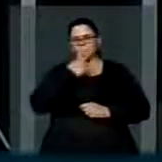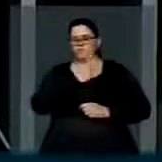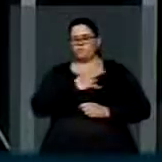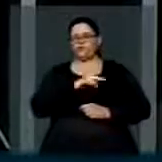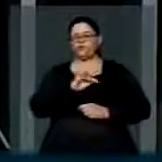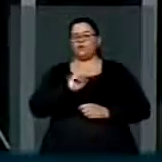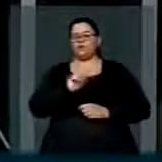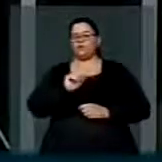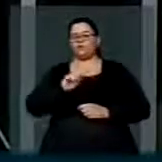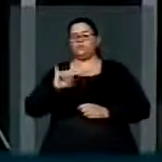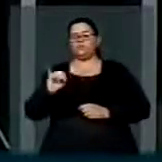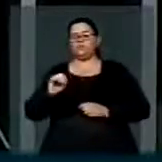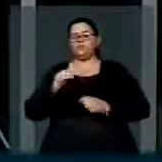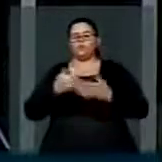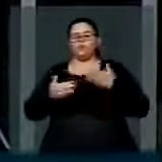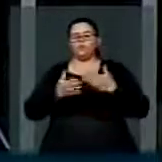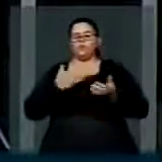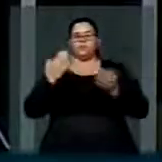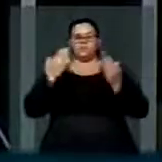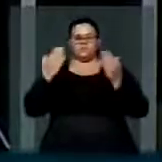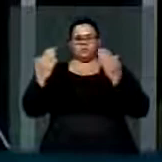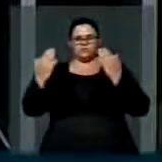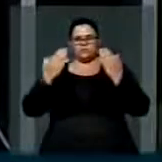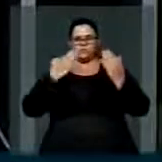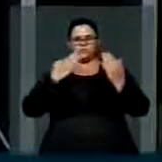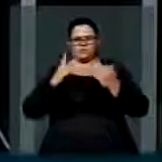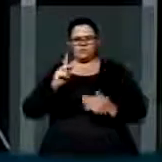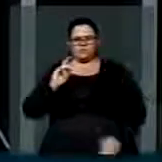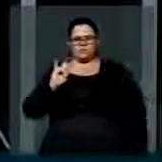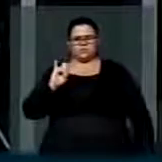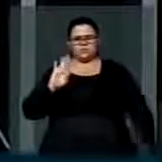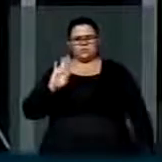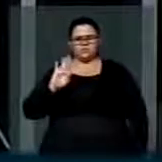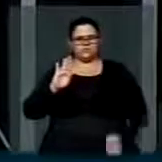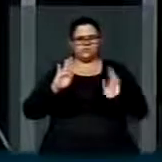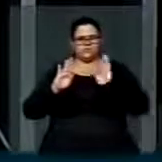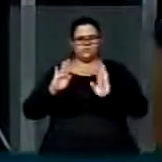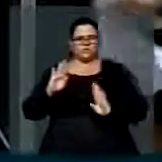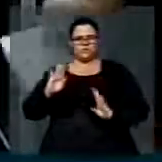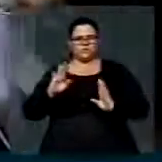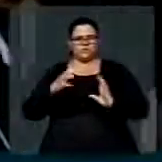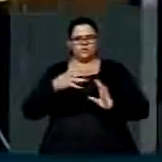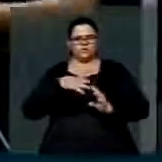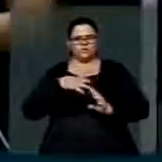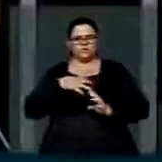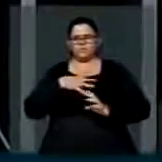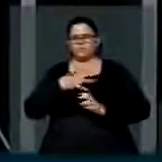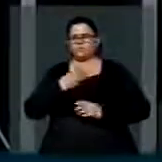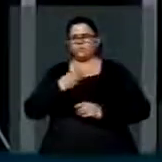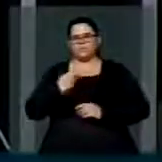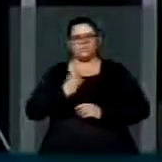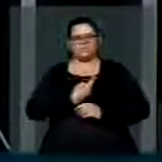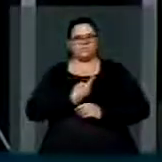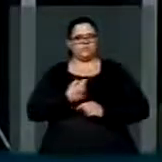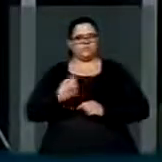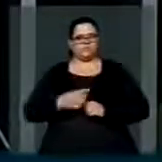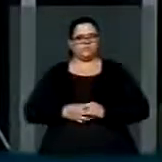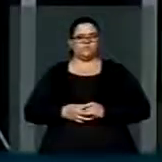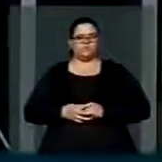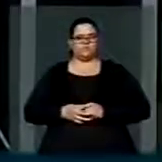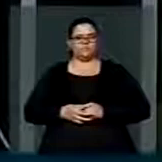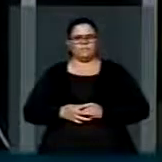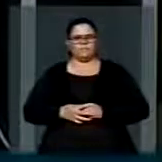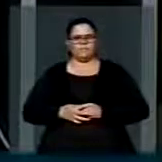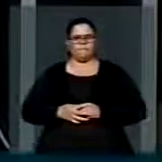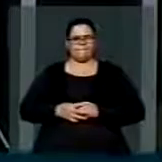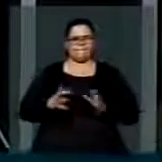seja o parâmetro de comparação, os dados do PIB brasileiro são decepcionantes. A pergunta